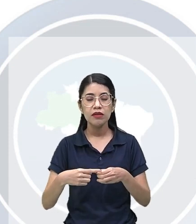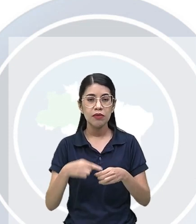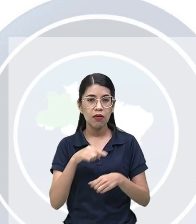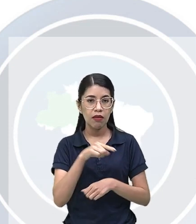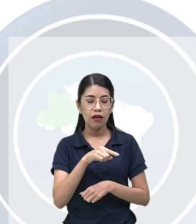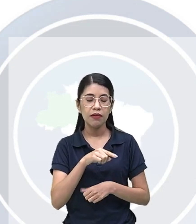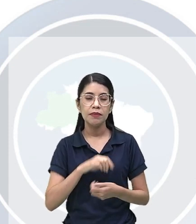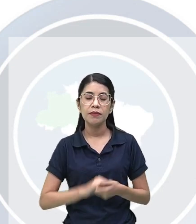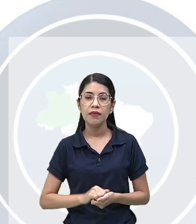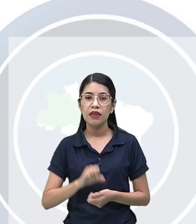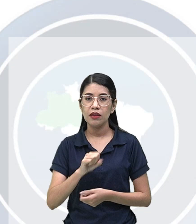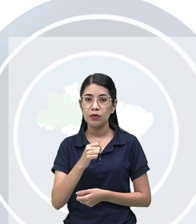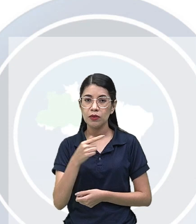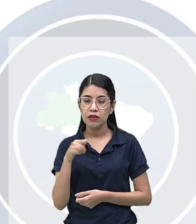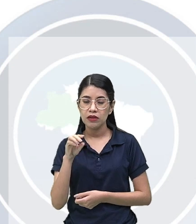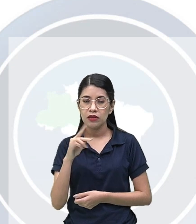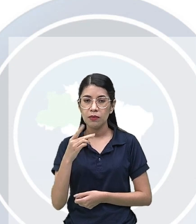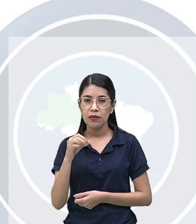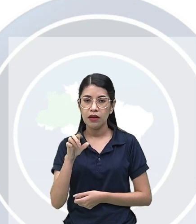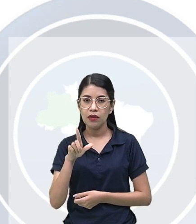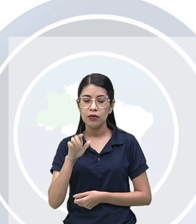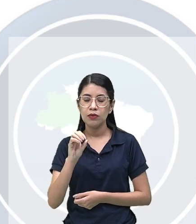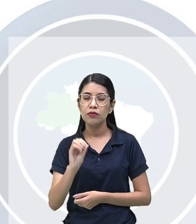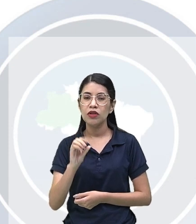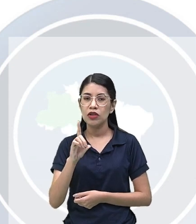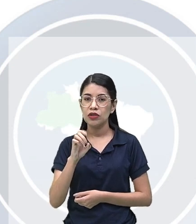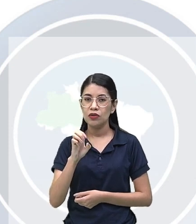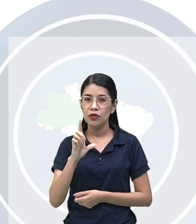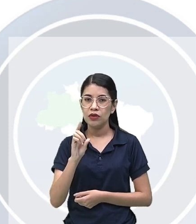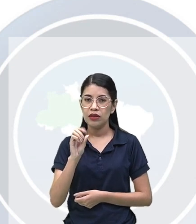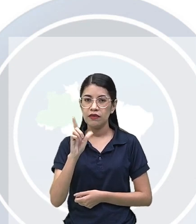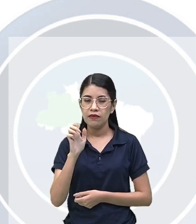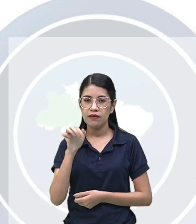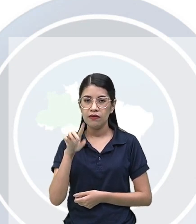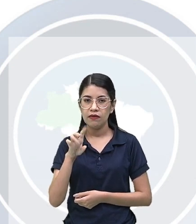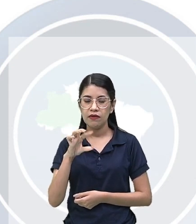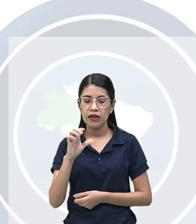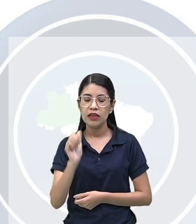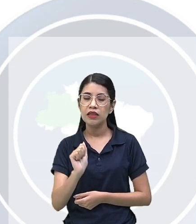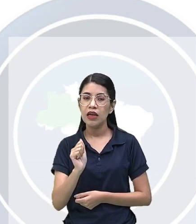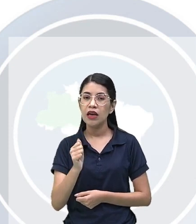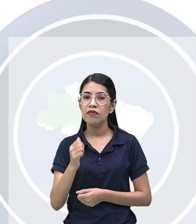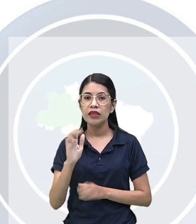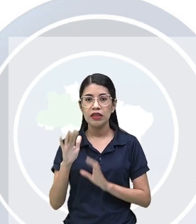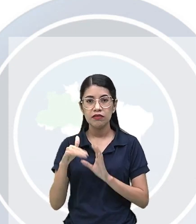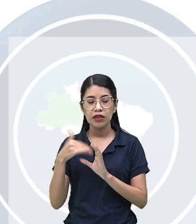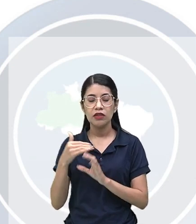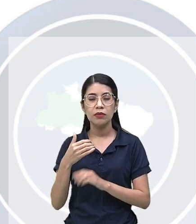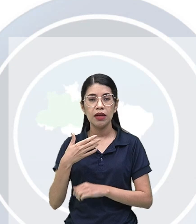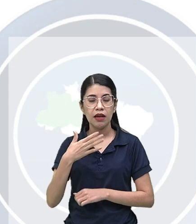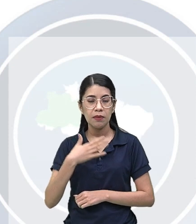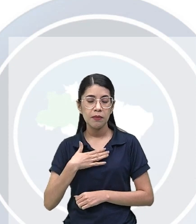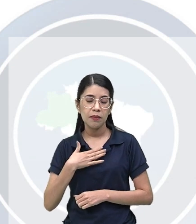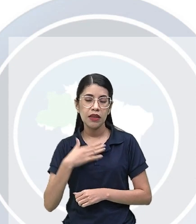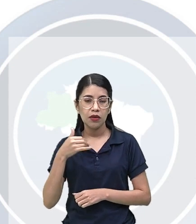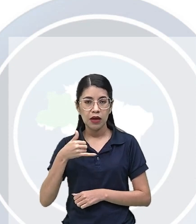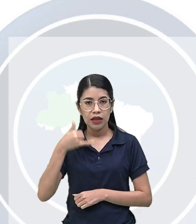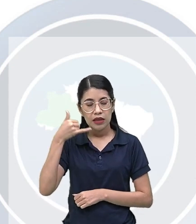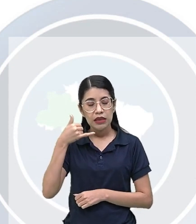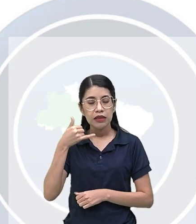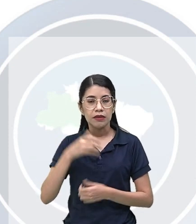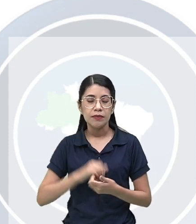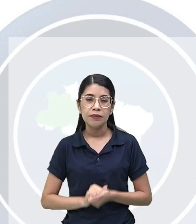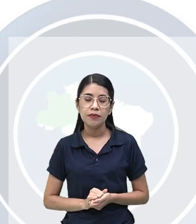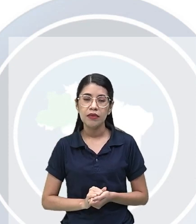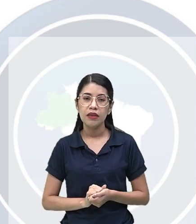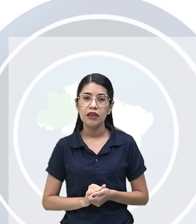São Paulo de Olivença será destinado aí a mim. Então, esses são os principais ramais, o qual estará sendo direcionado aí,